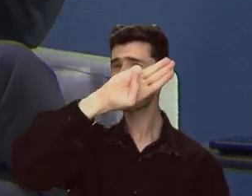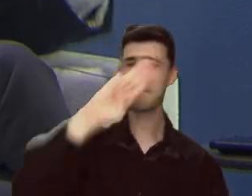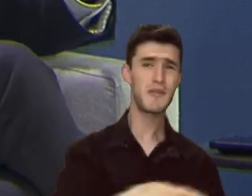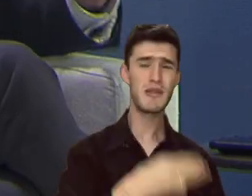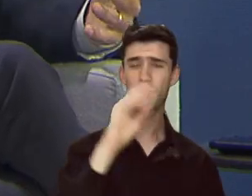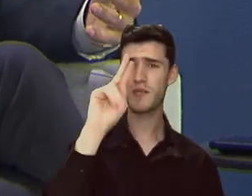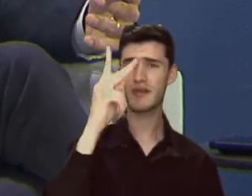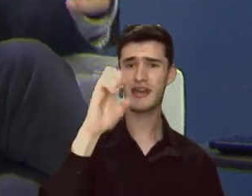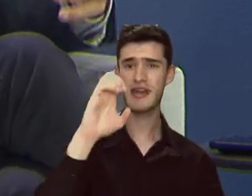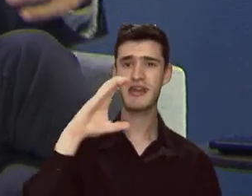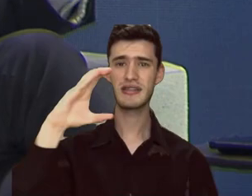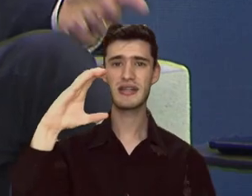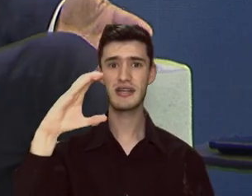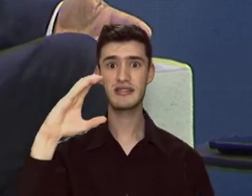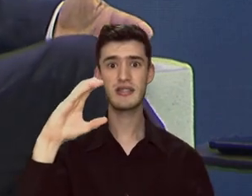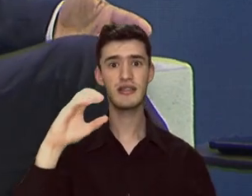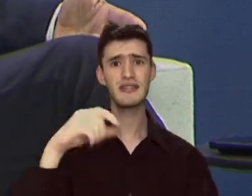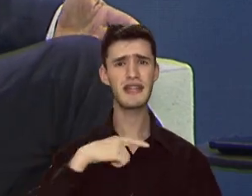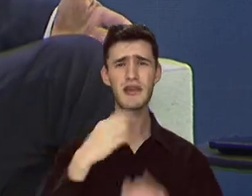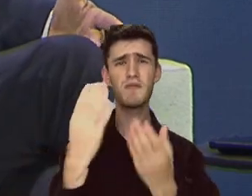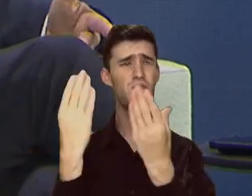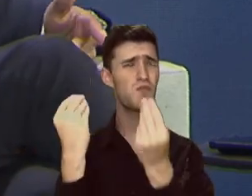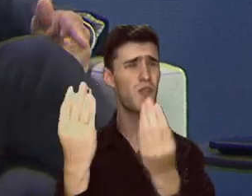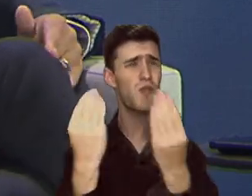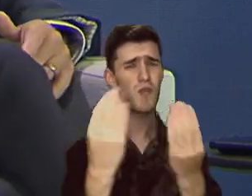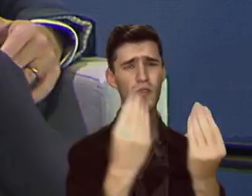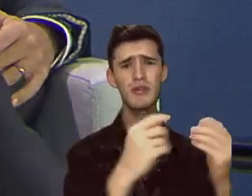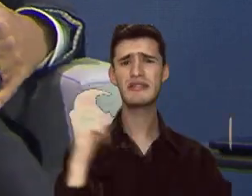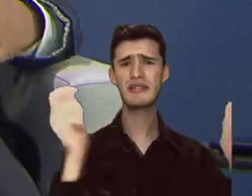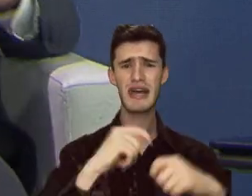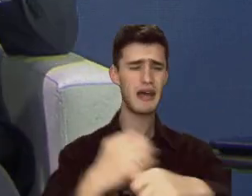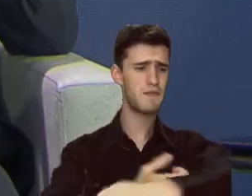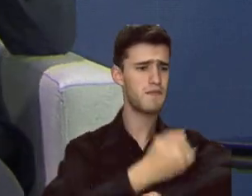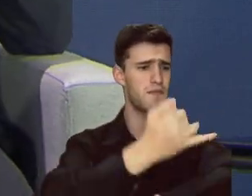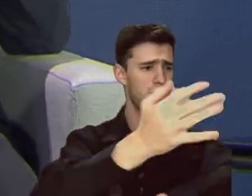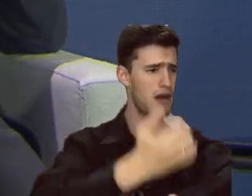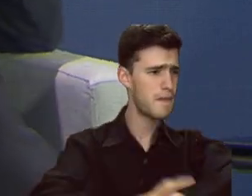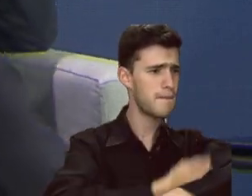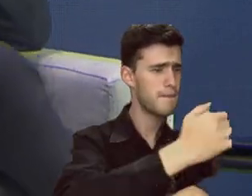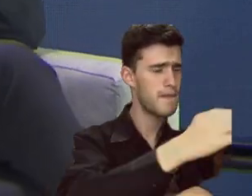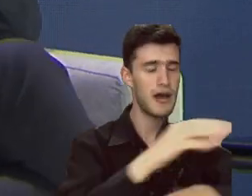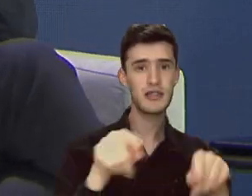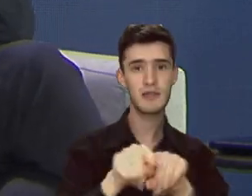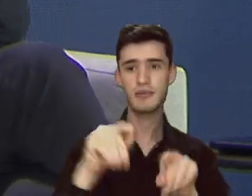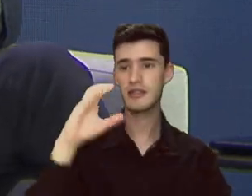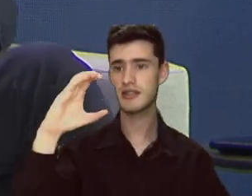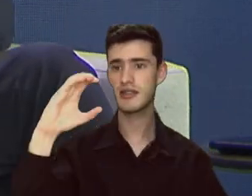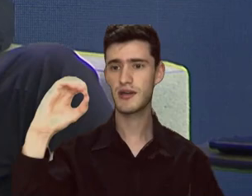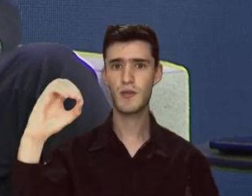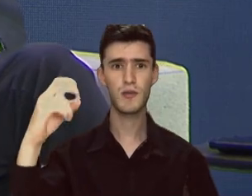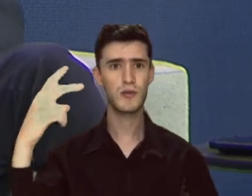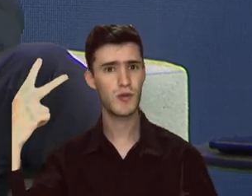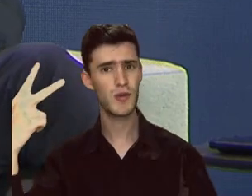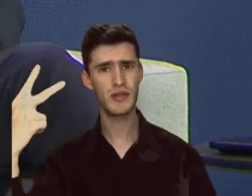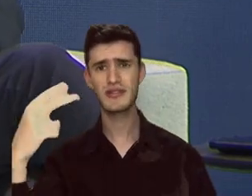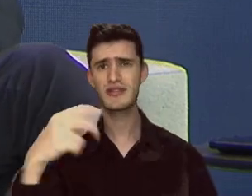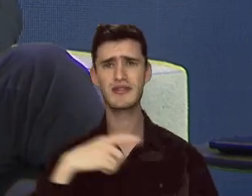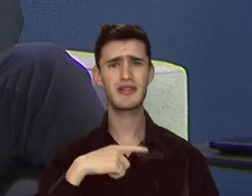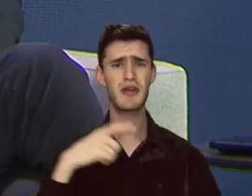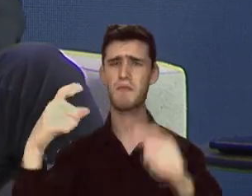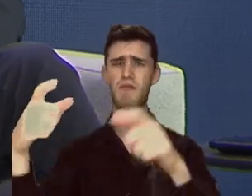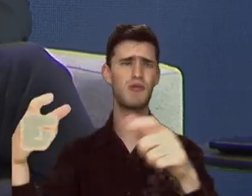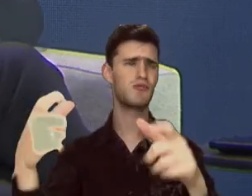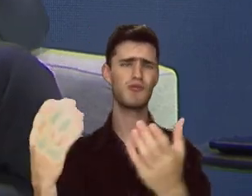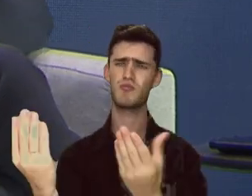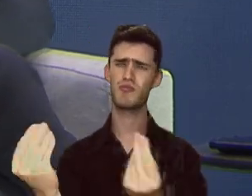e sobra a área para produzir carbono né então quando eu acho que a gente tem que considerar uma nova cultura para o Brasil olhando para frente